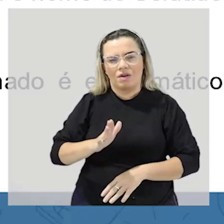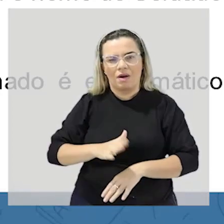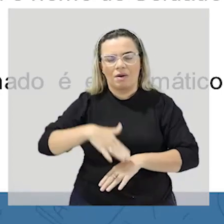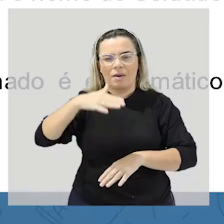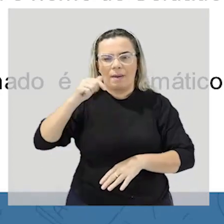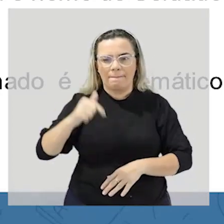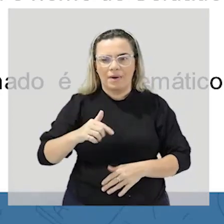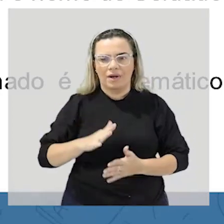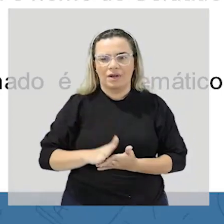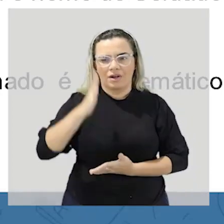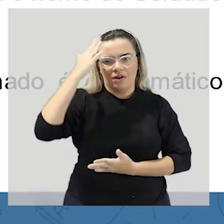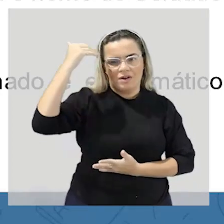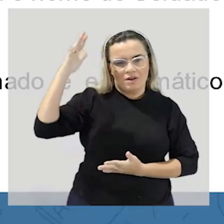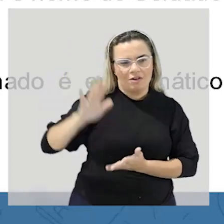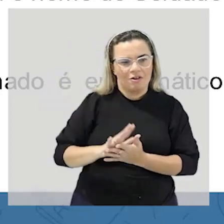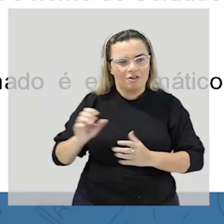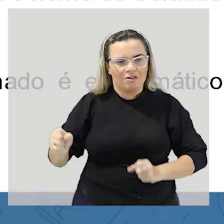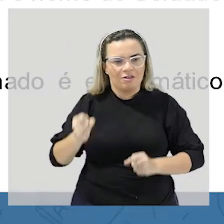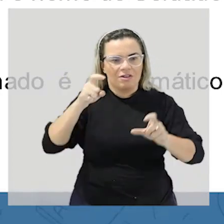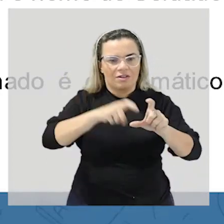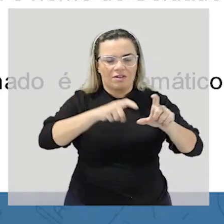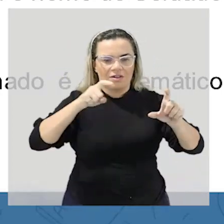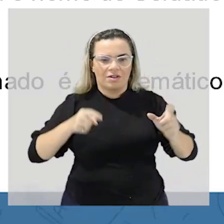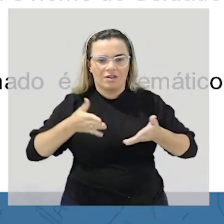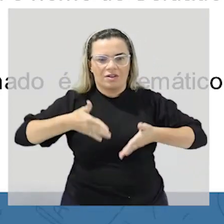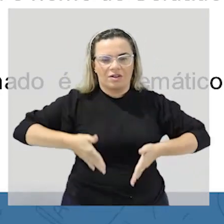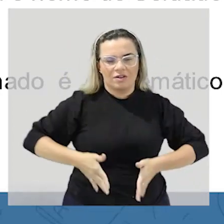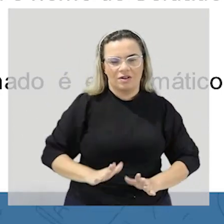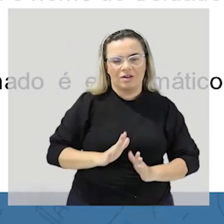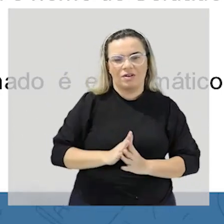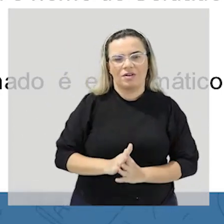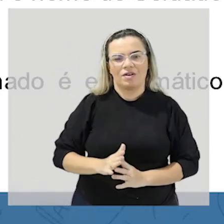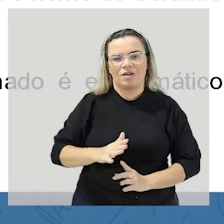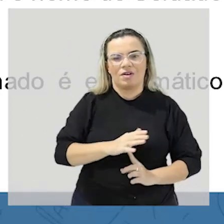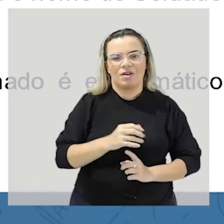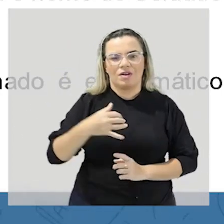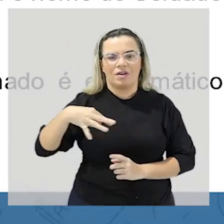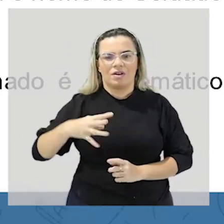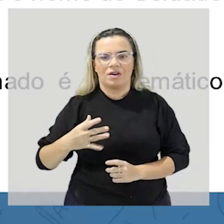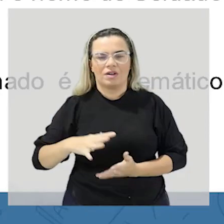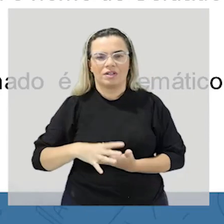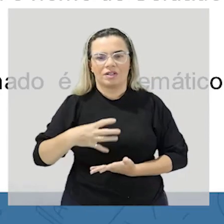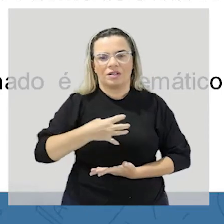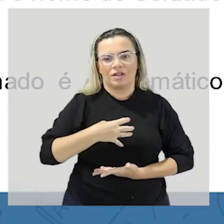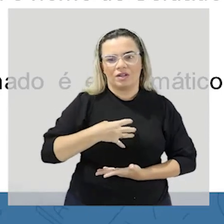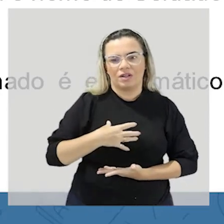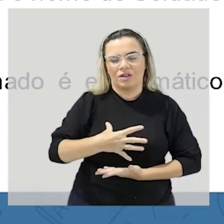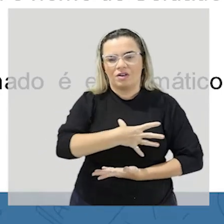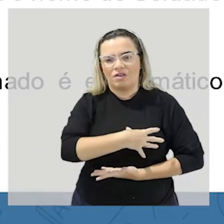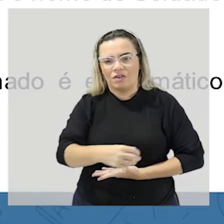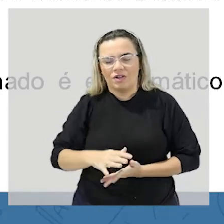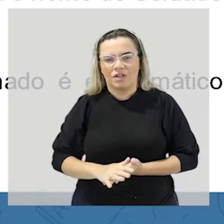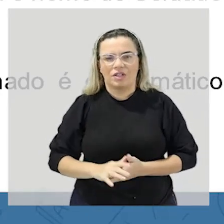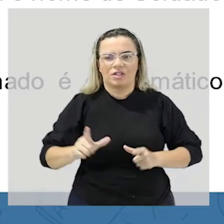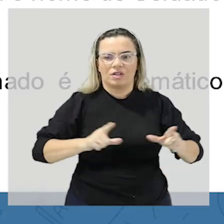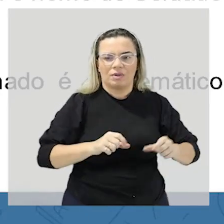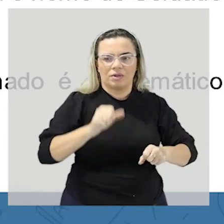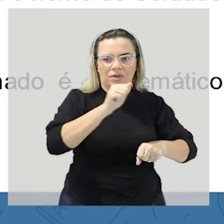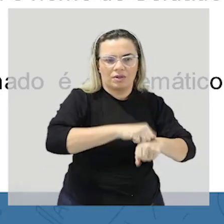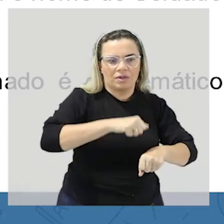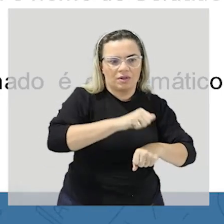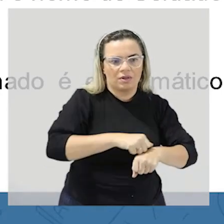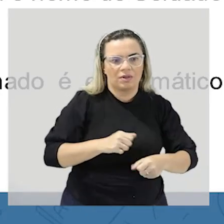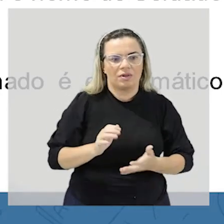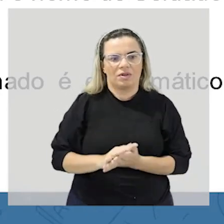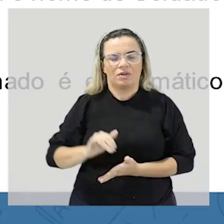independência. Nascida em Feira de Santana, filha de lavradores pobres, Maria Quitéria de Jesus,